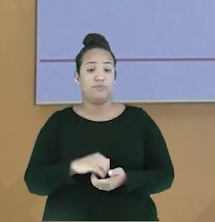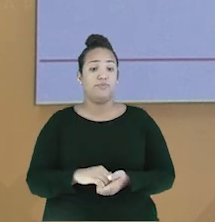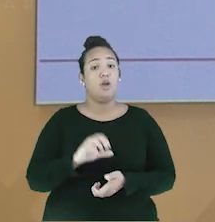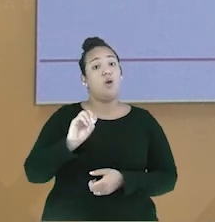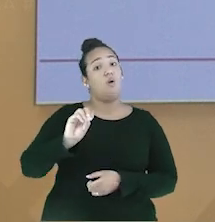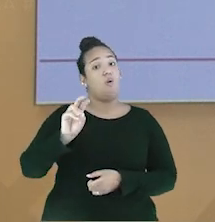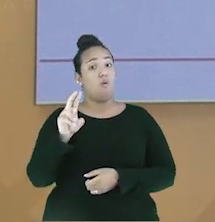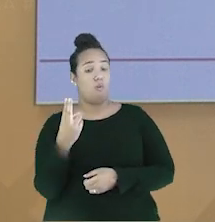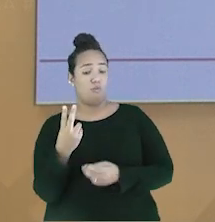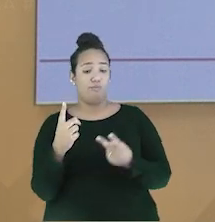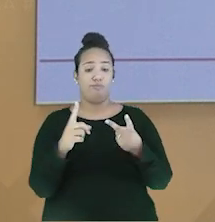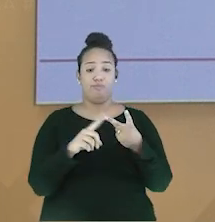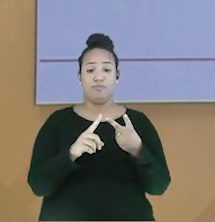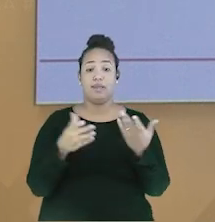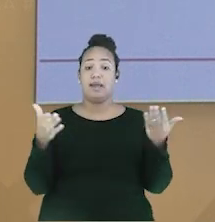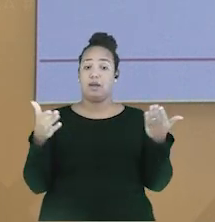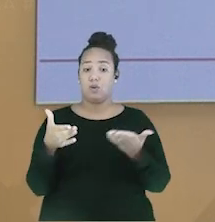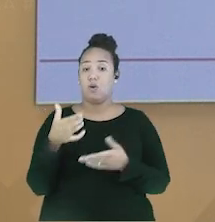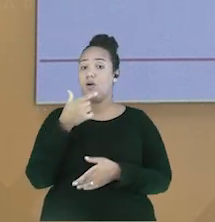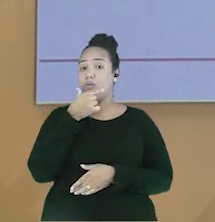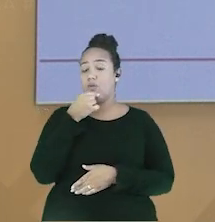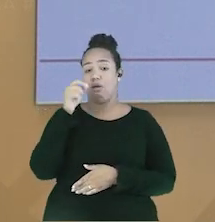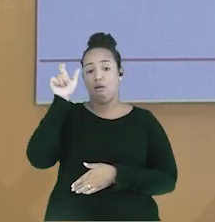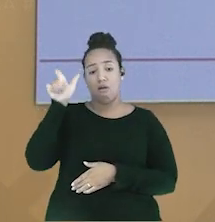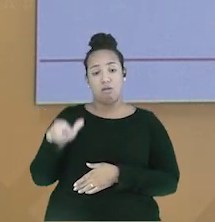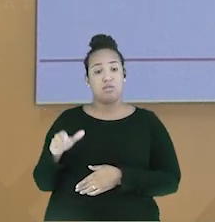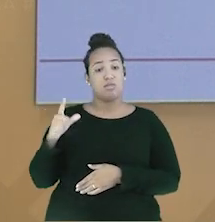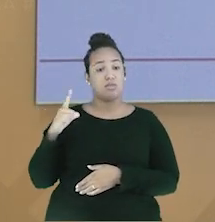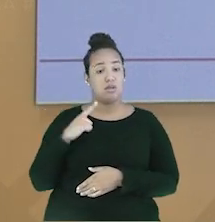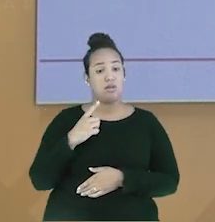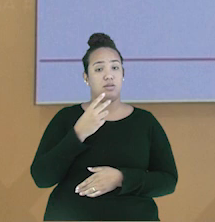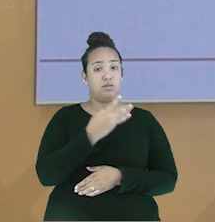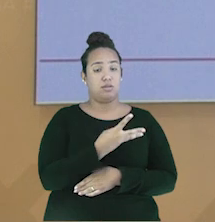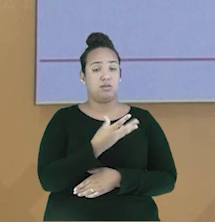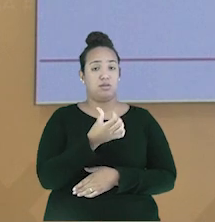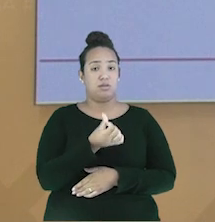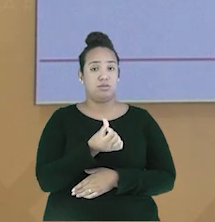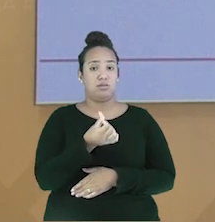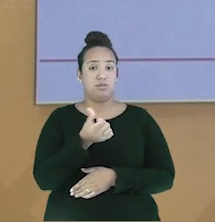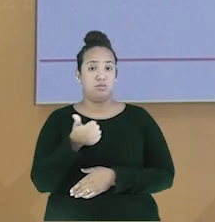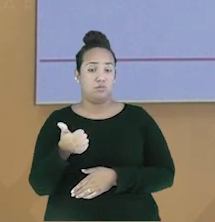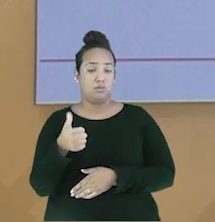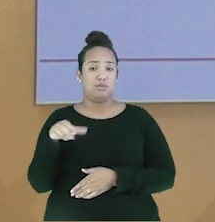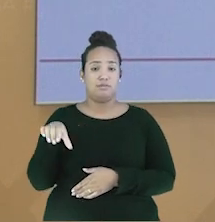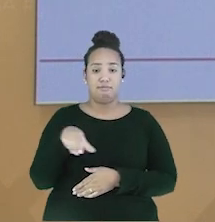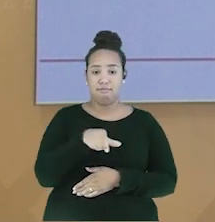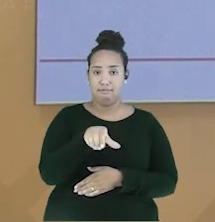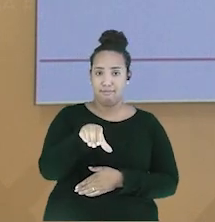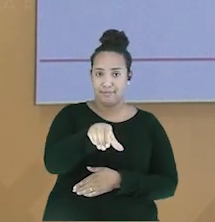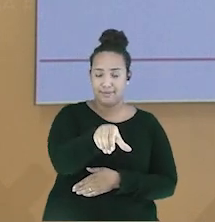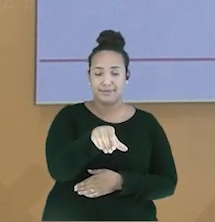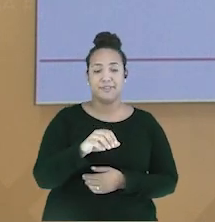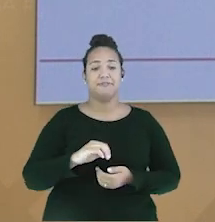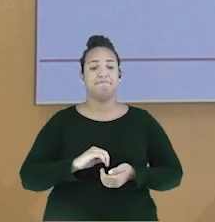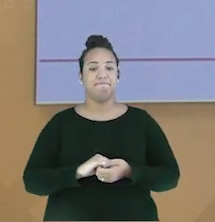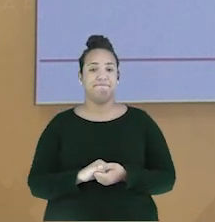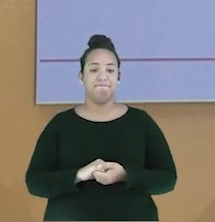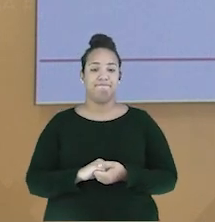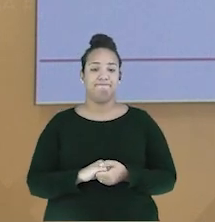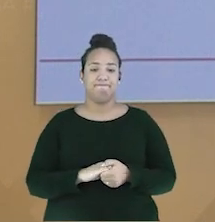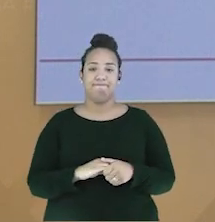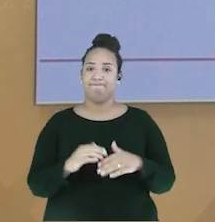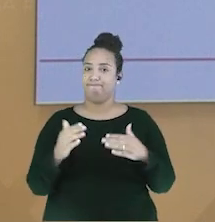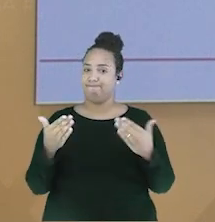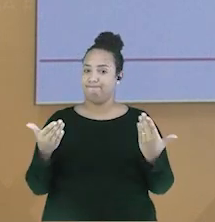ou agora Paulo tem 361 carrinhos. Então, tá